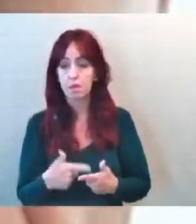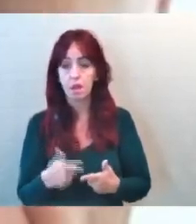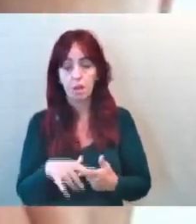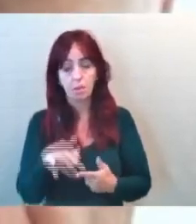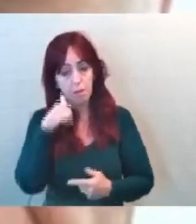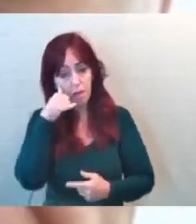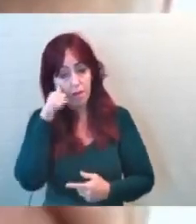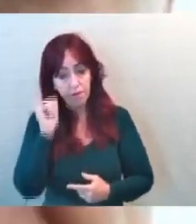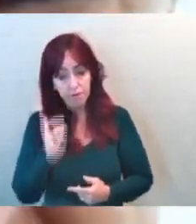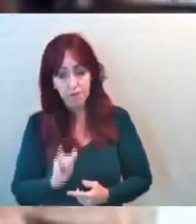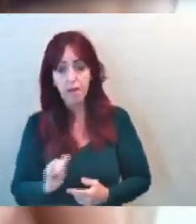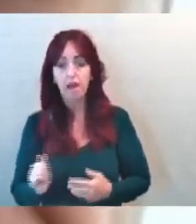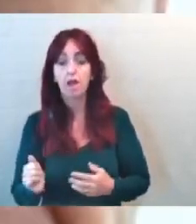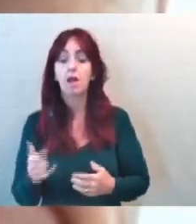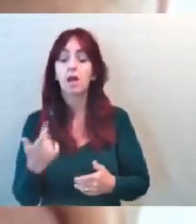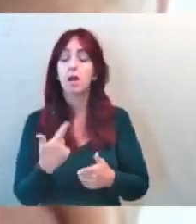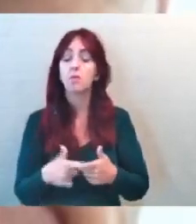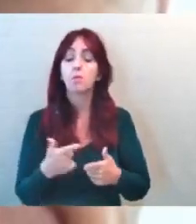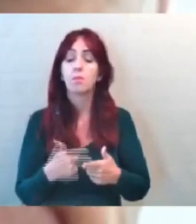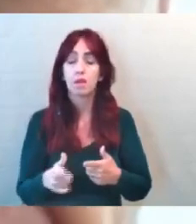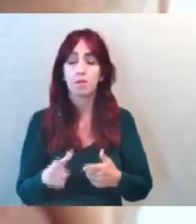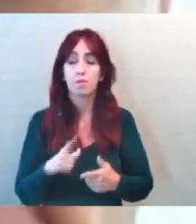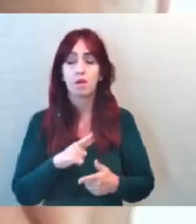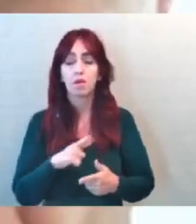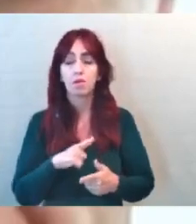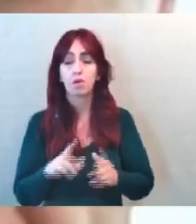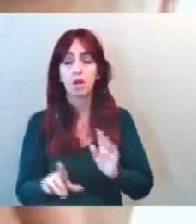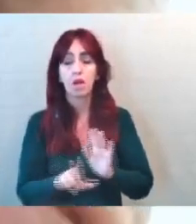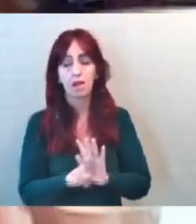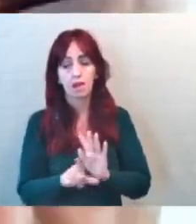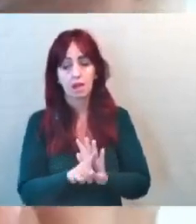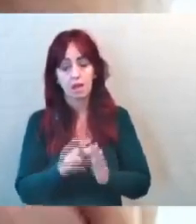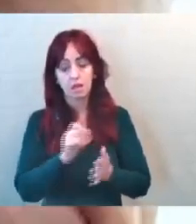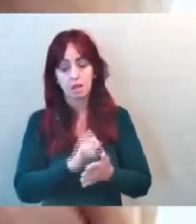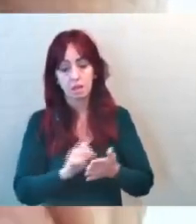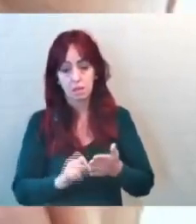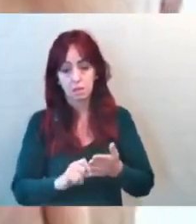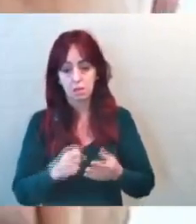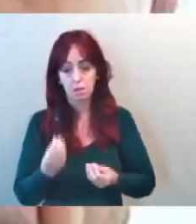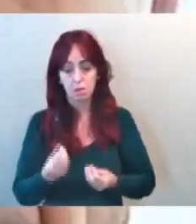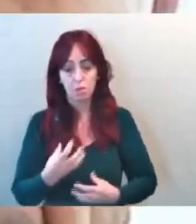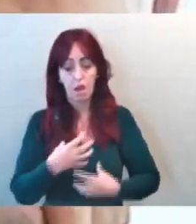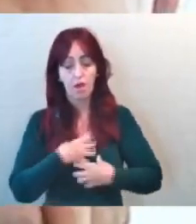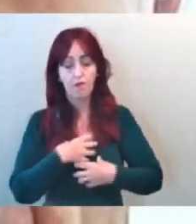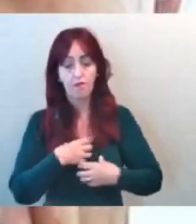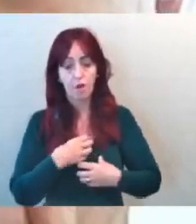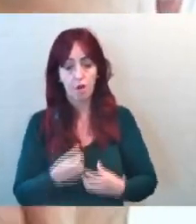problemas com a legalidade na inscrição, com a forma de autuação.